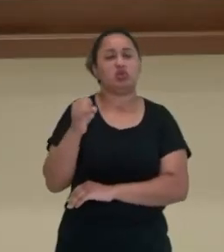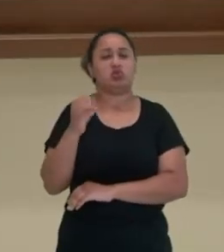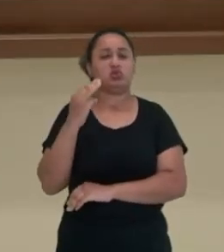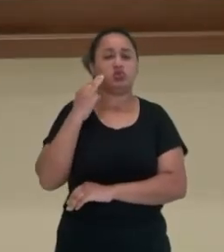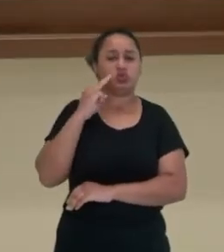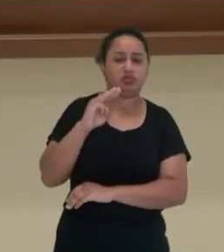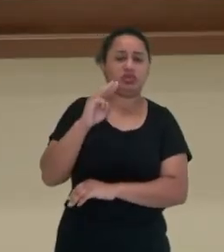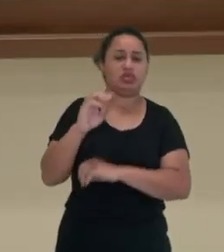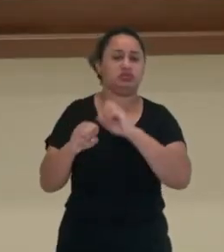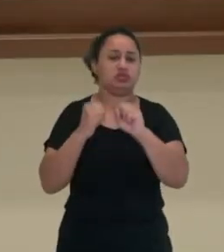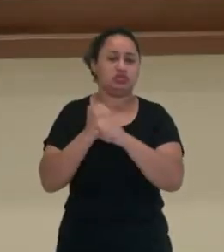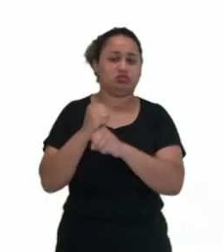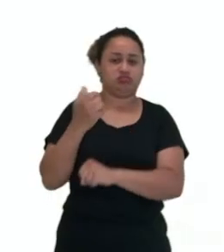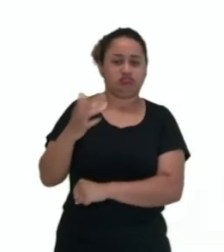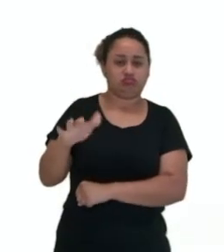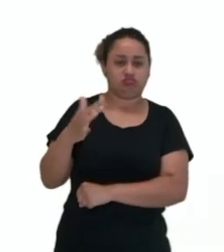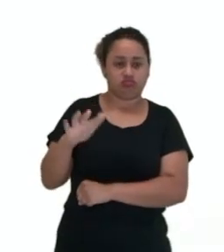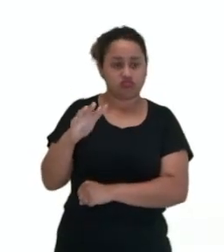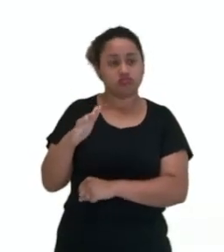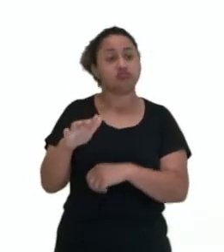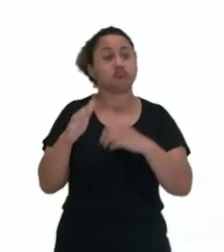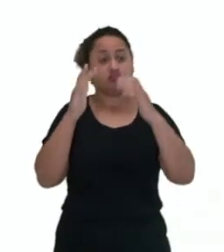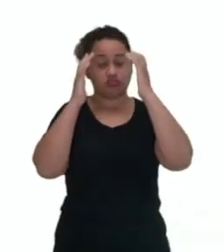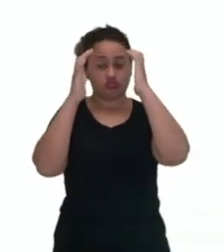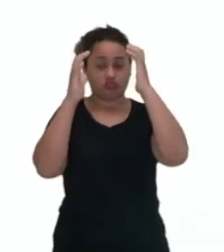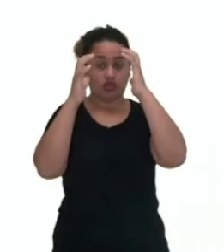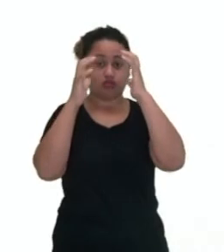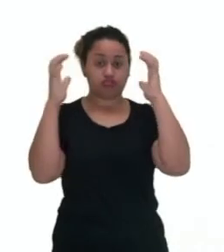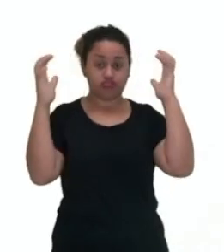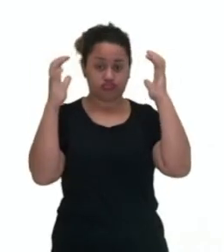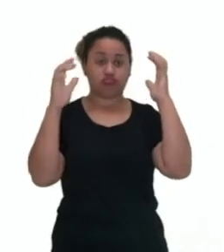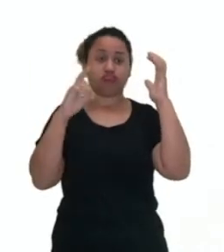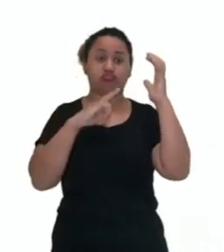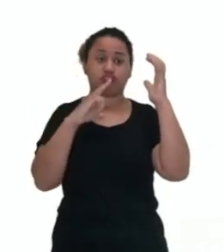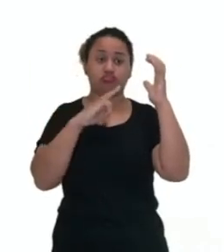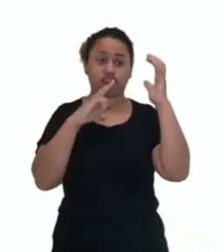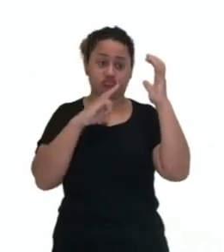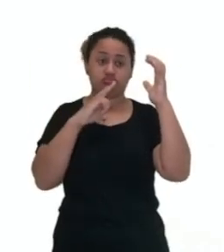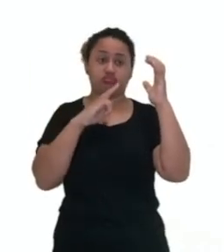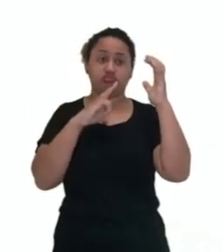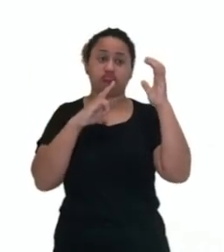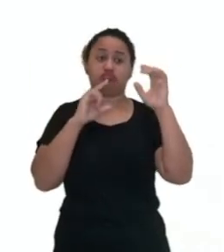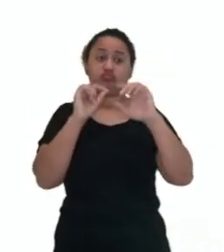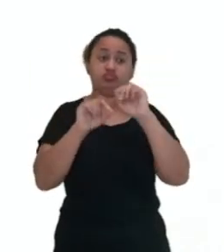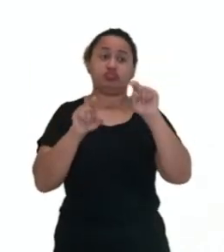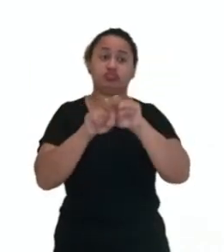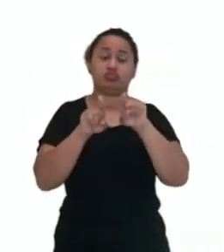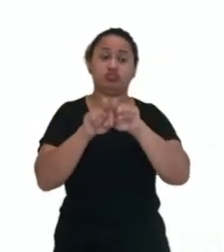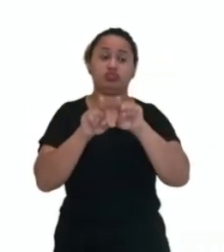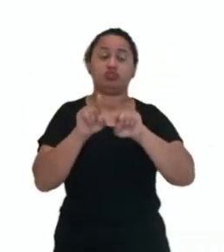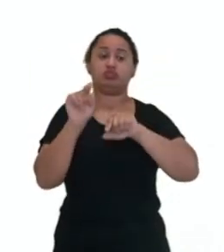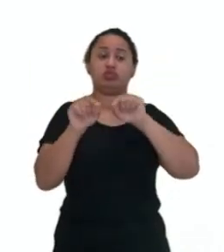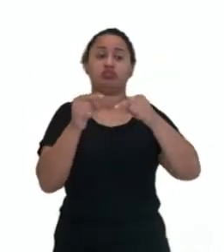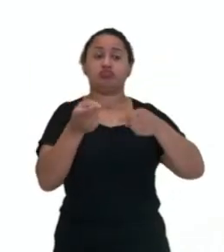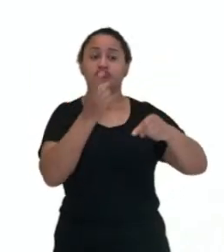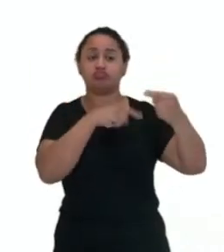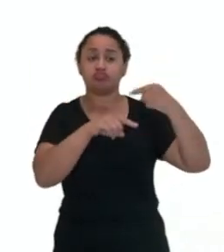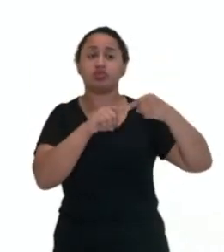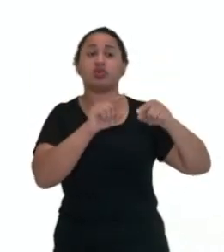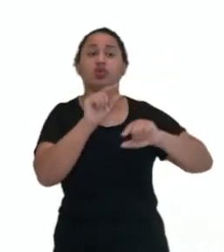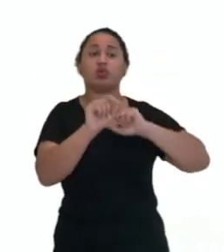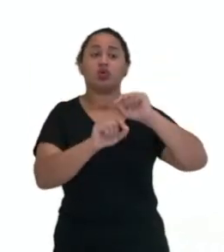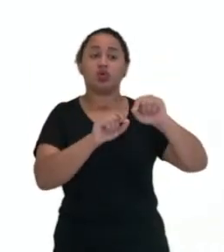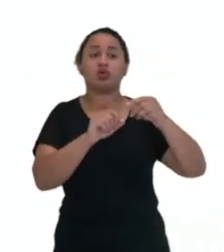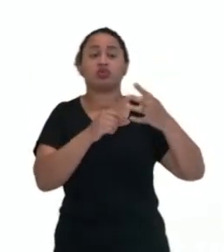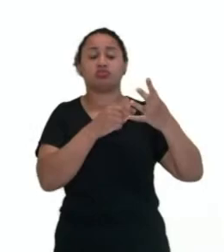anos mais ou menos, certo? Volume craniano grande, 1.250 centímetros cúbicos, e era o ancestral do Neandertal e